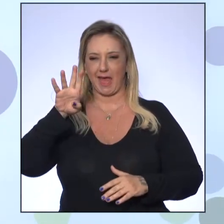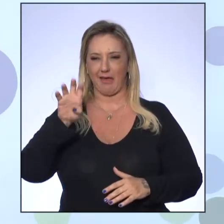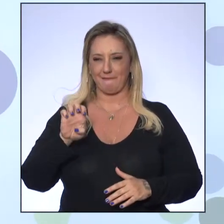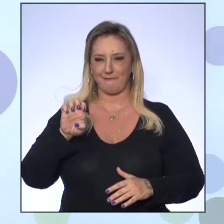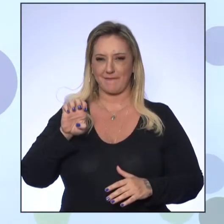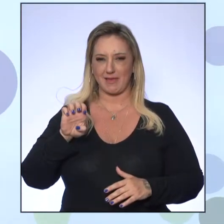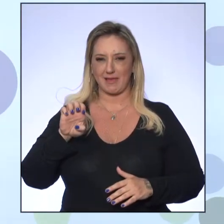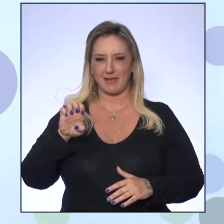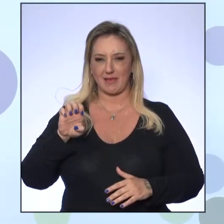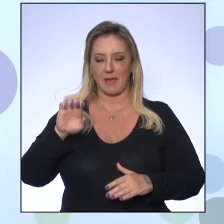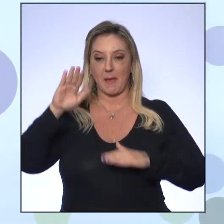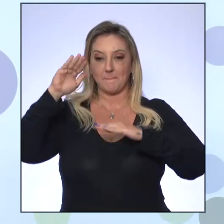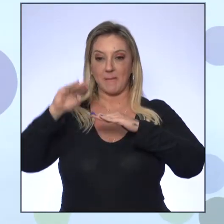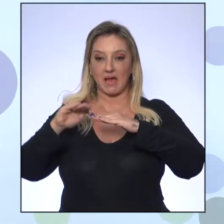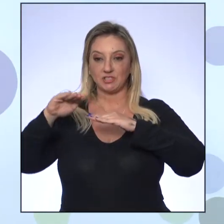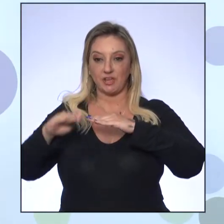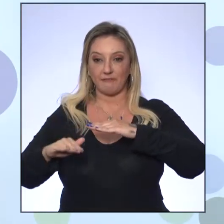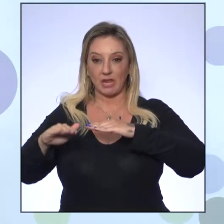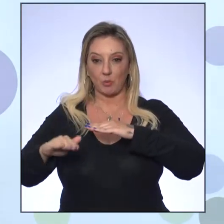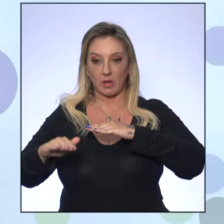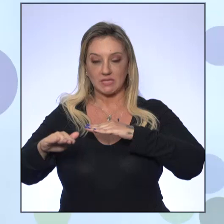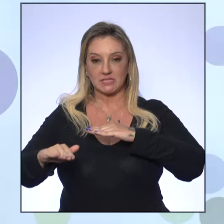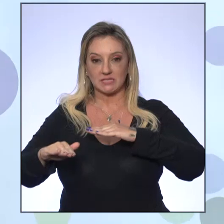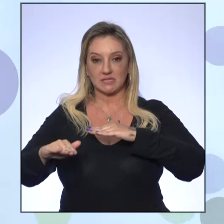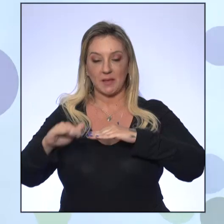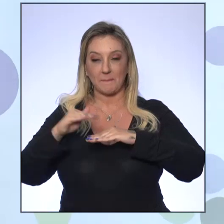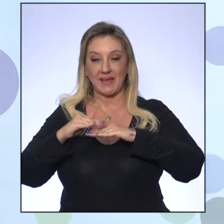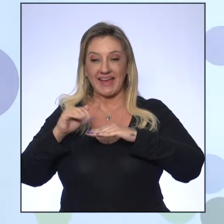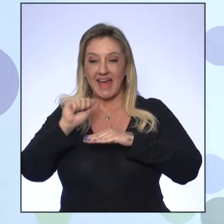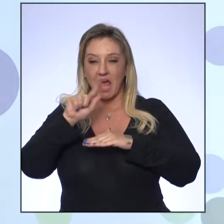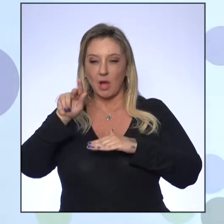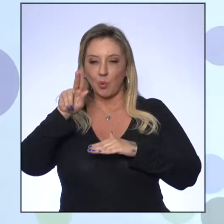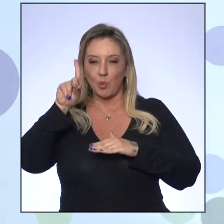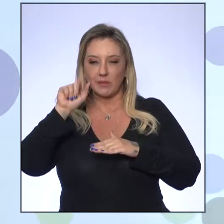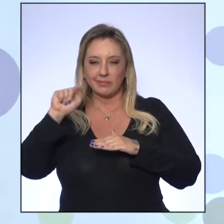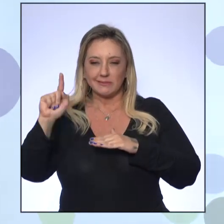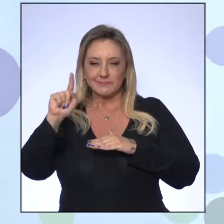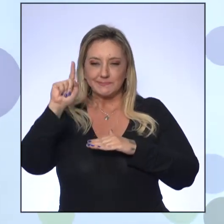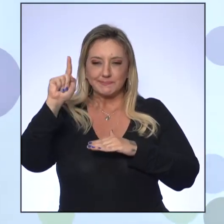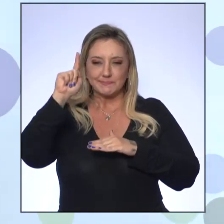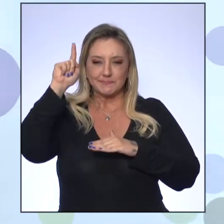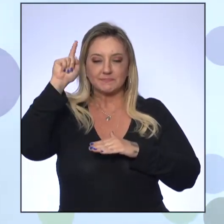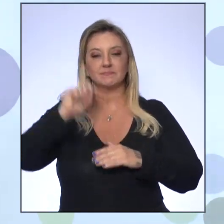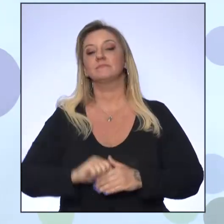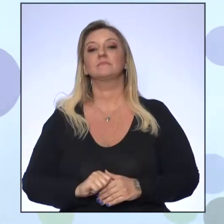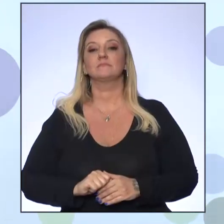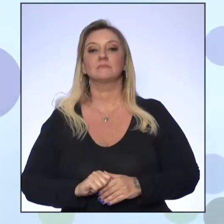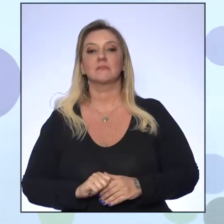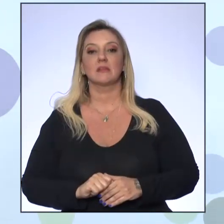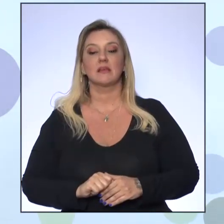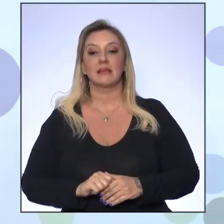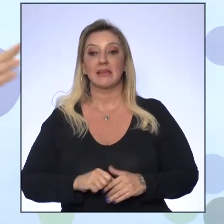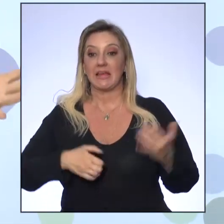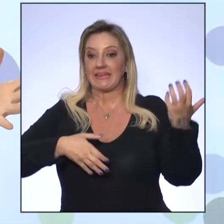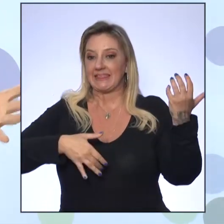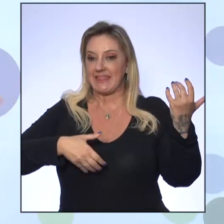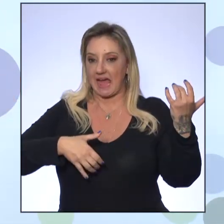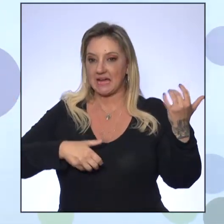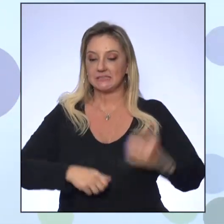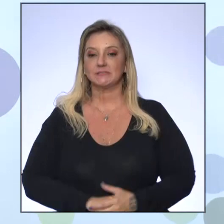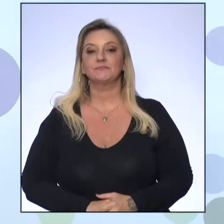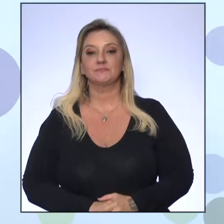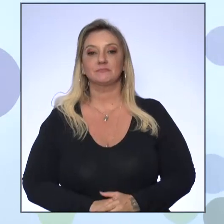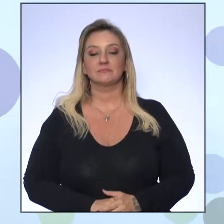com baixa frequência, até as mais agudas, tá? Como uma guitarra. Então, você tem